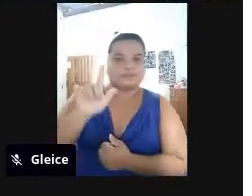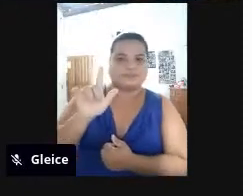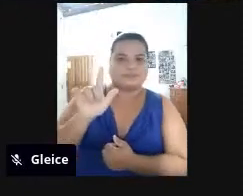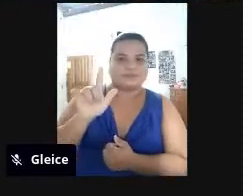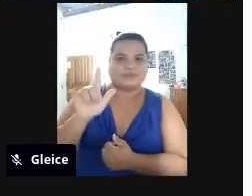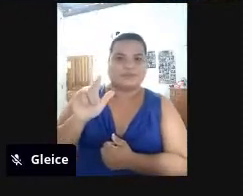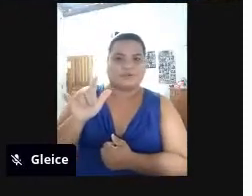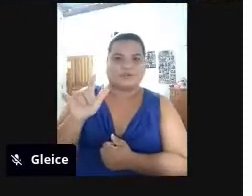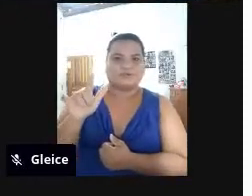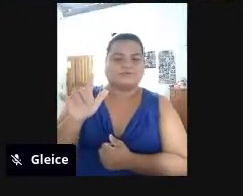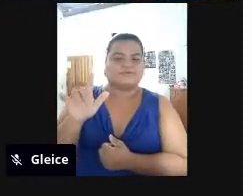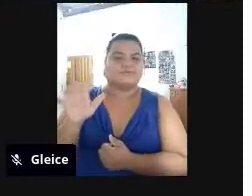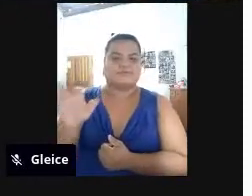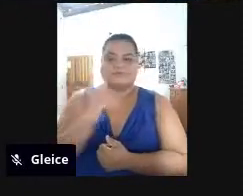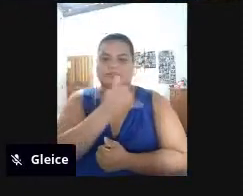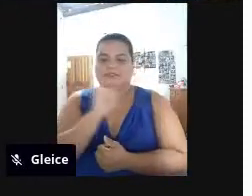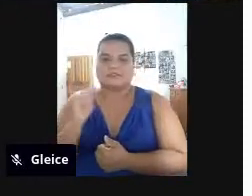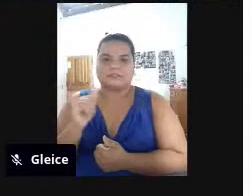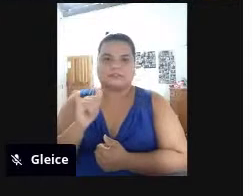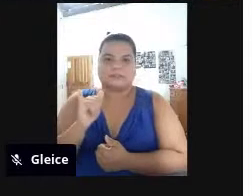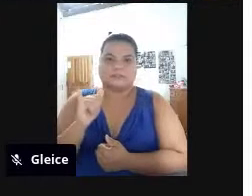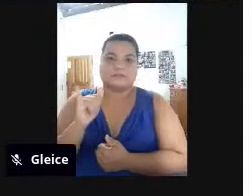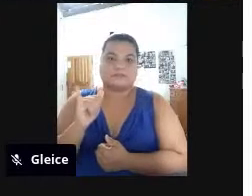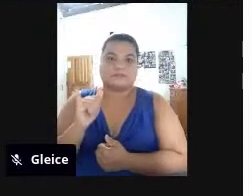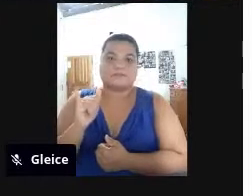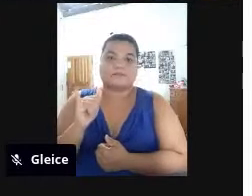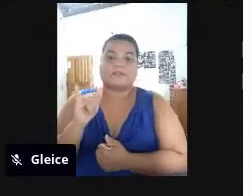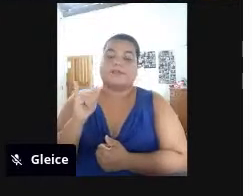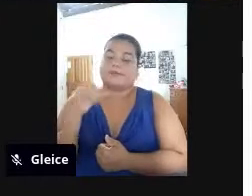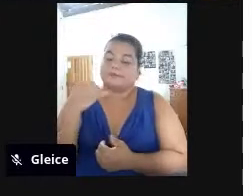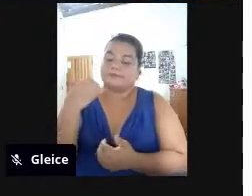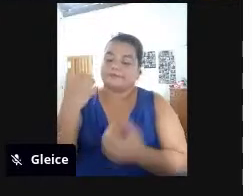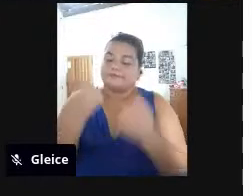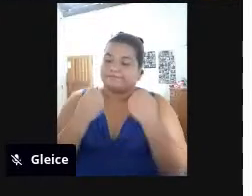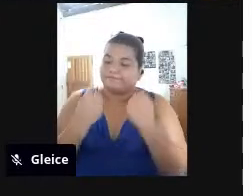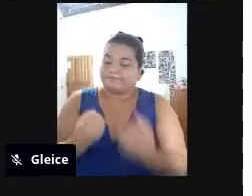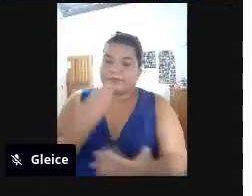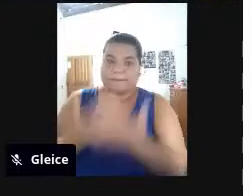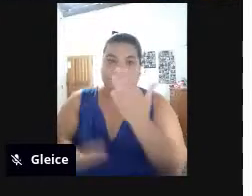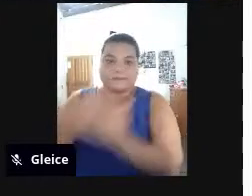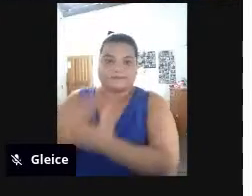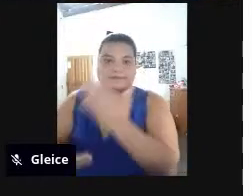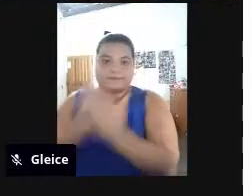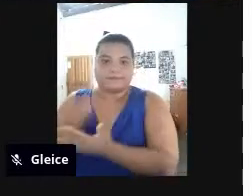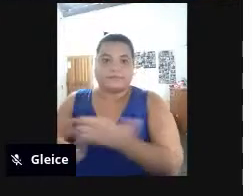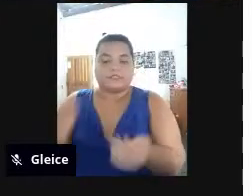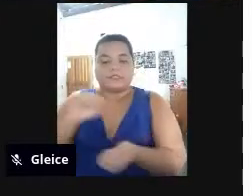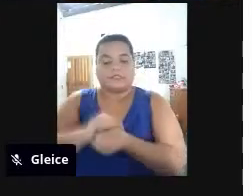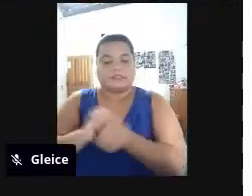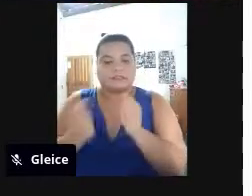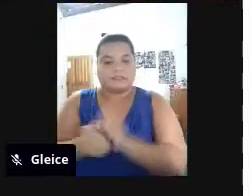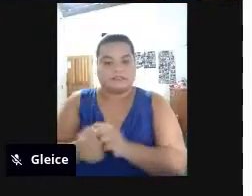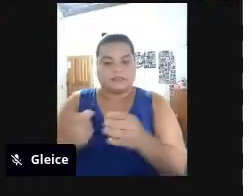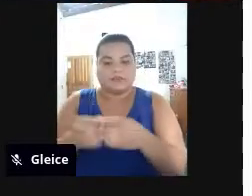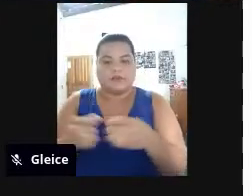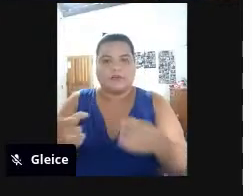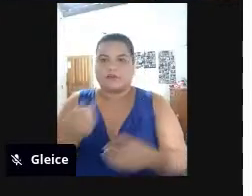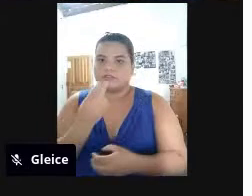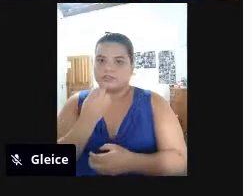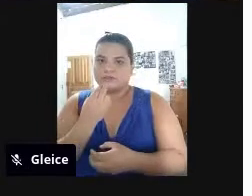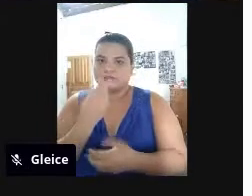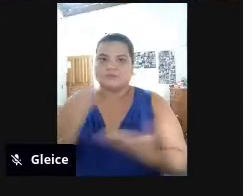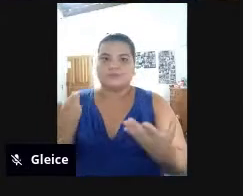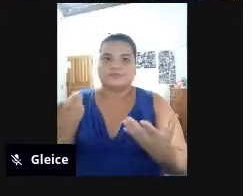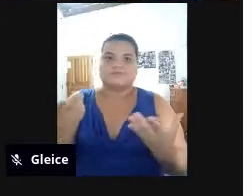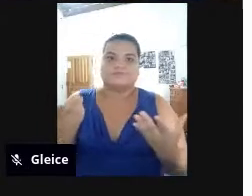desempenho. Também a adequação dos macronutrientes, sempre de acordo com o objetivo e as necessidades do atleta